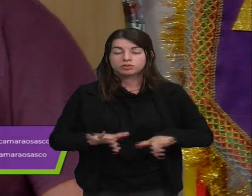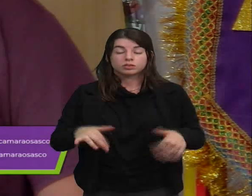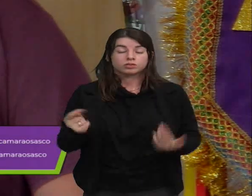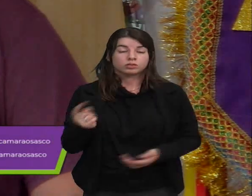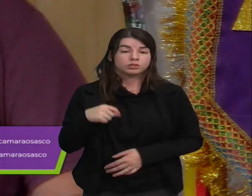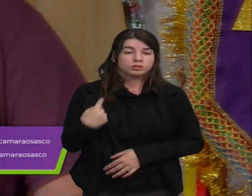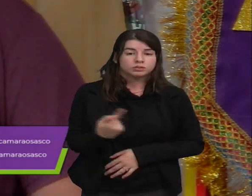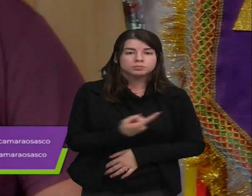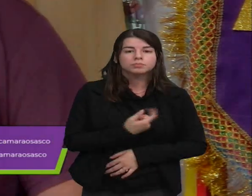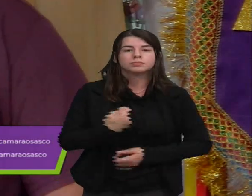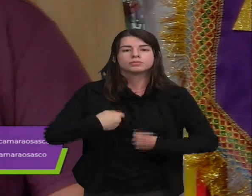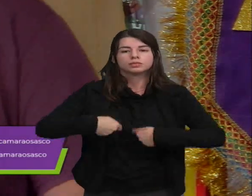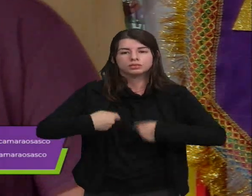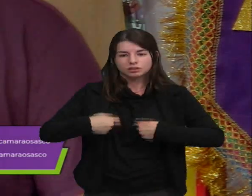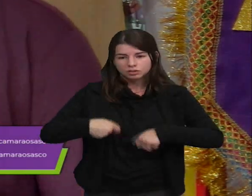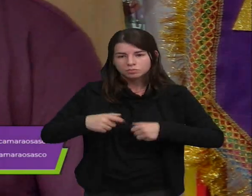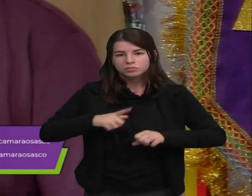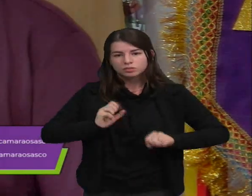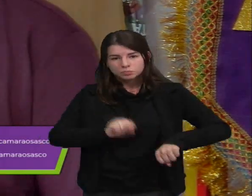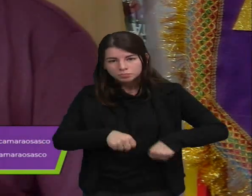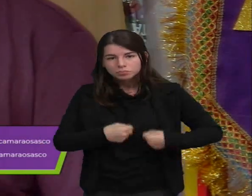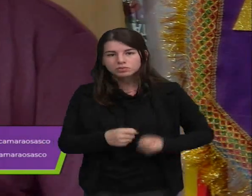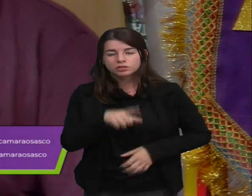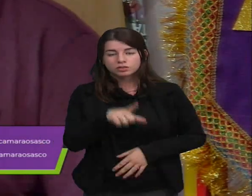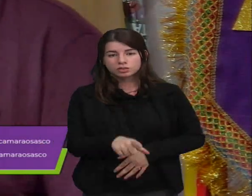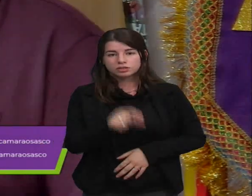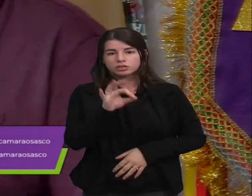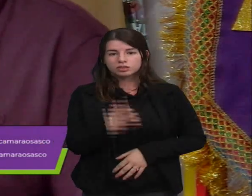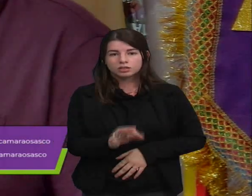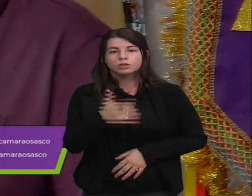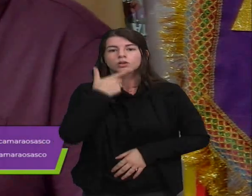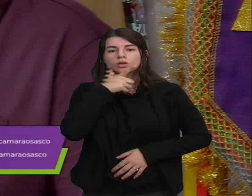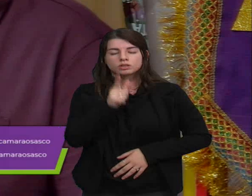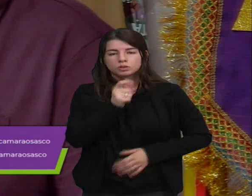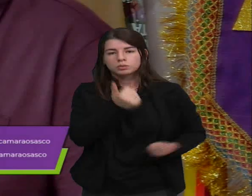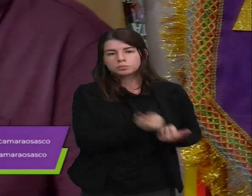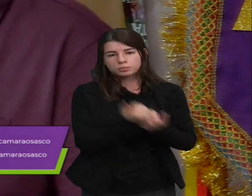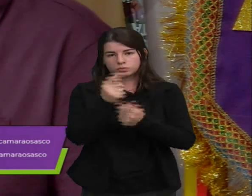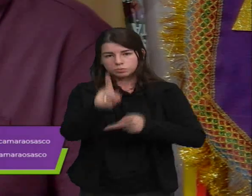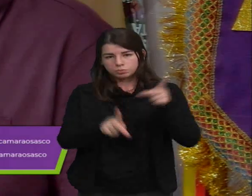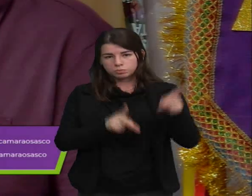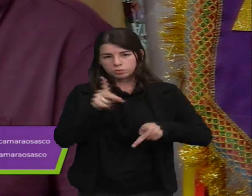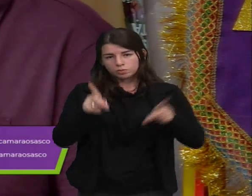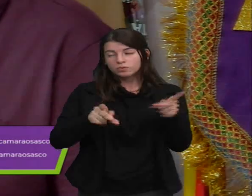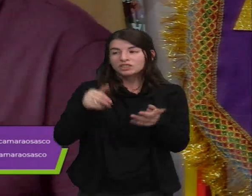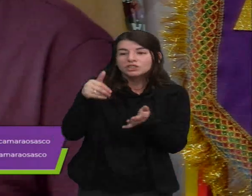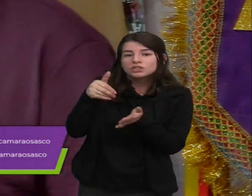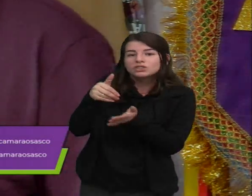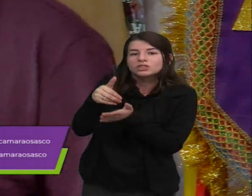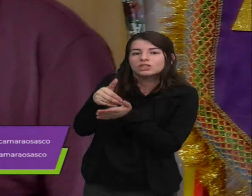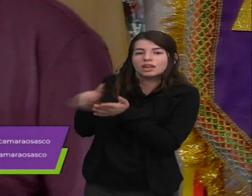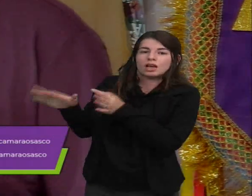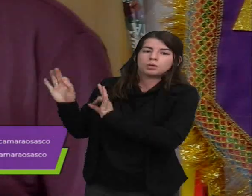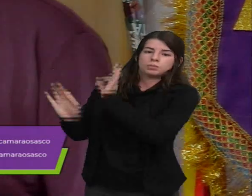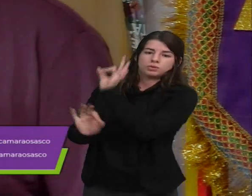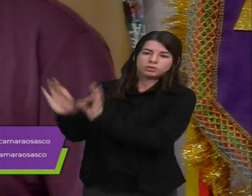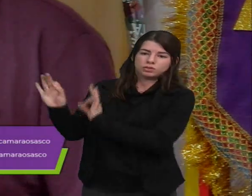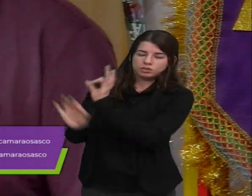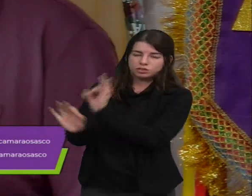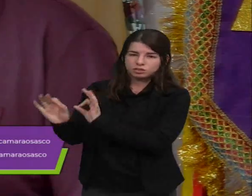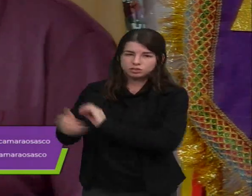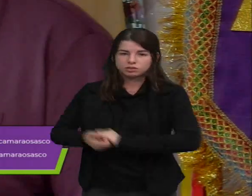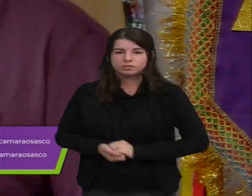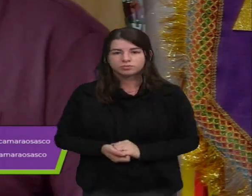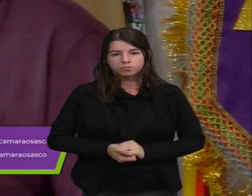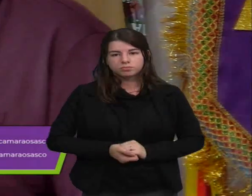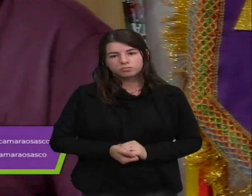através dessa mobilização e dessas iniciativas ganhar o apoio popular e derrotar definitivamente esse projeto e